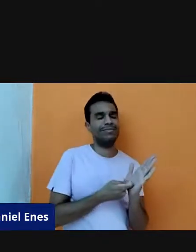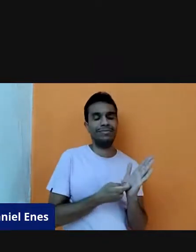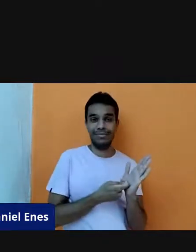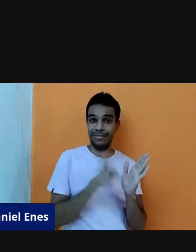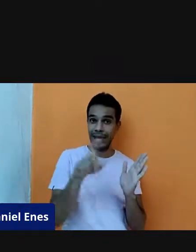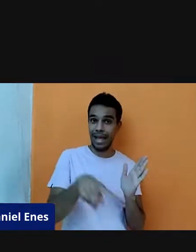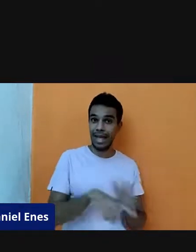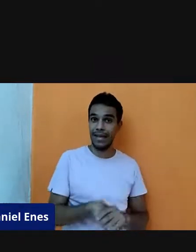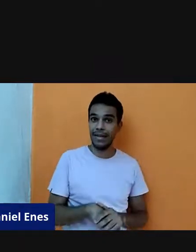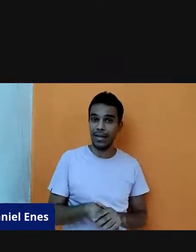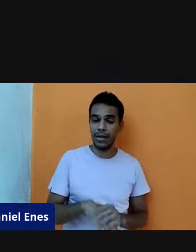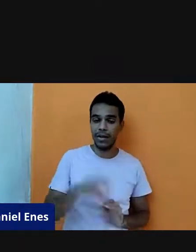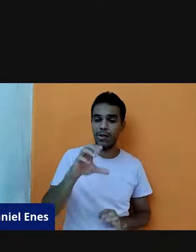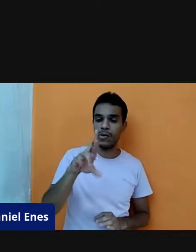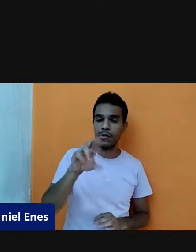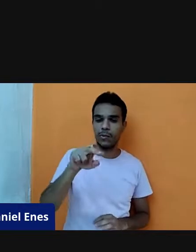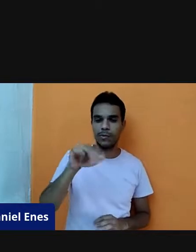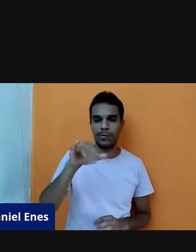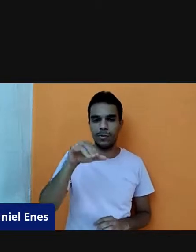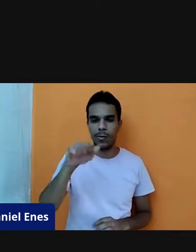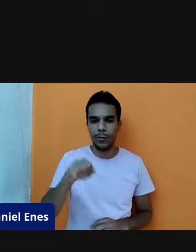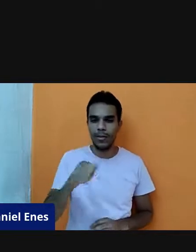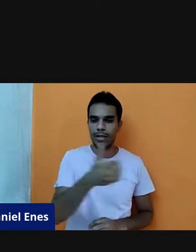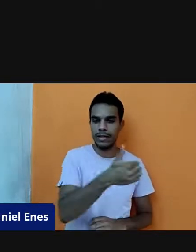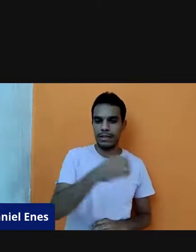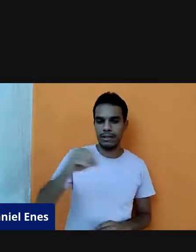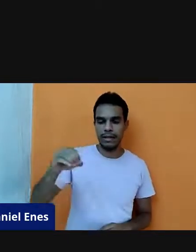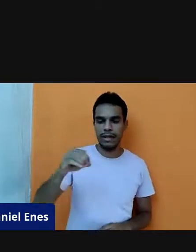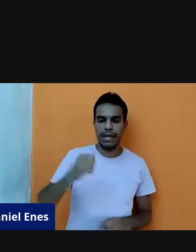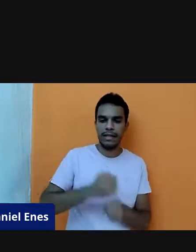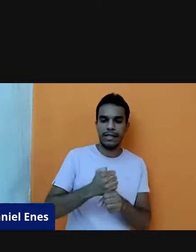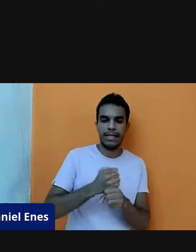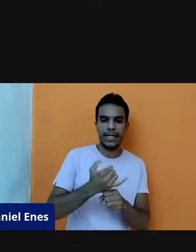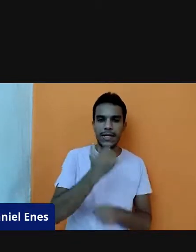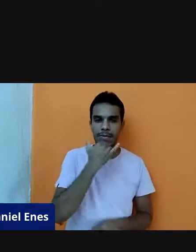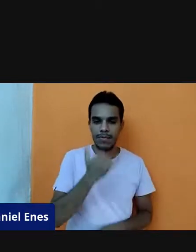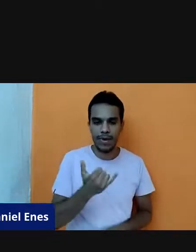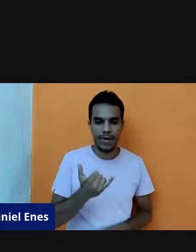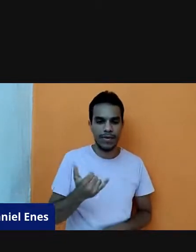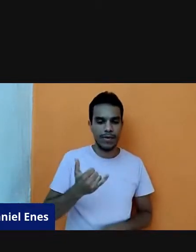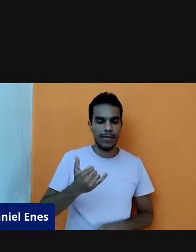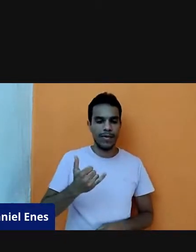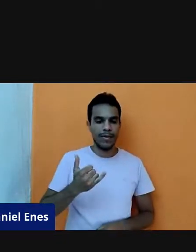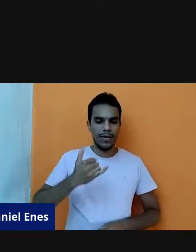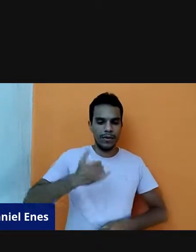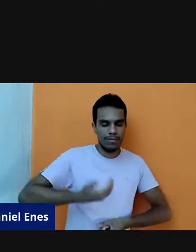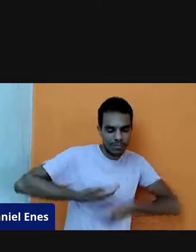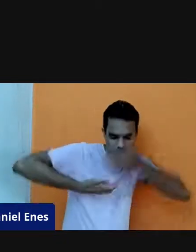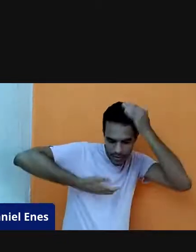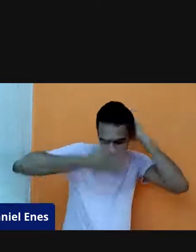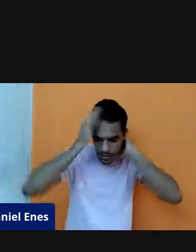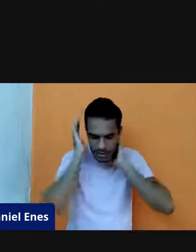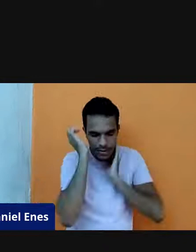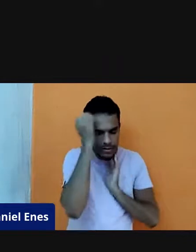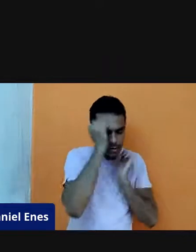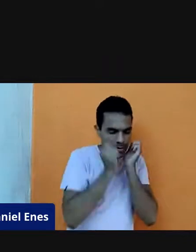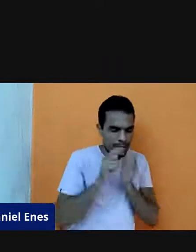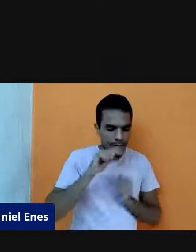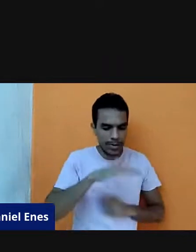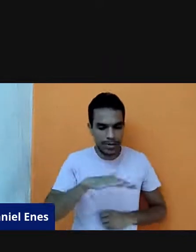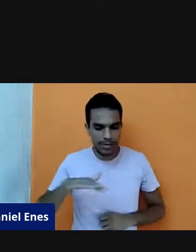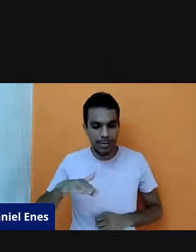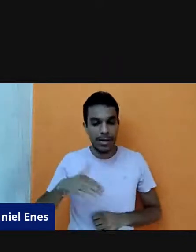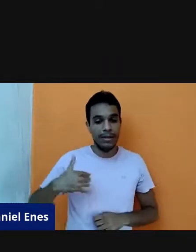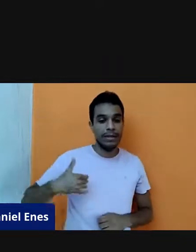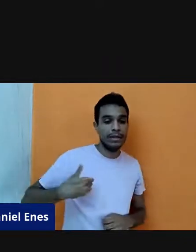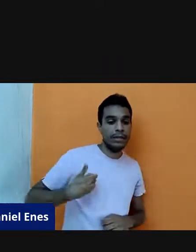nas crônicas, 100 anos de perdão, Banhos de Mar e Restos de Carnaval, por exemplo, publicadas pelo Jornal do Brasil,